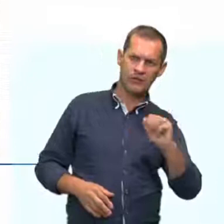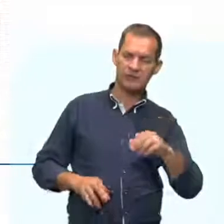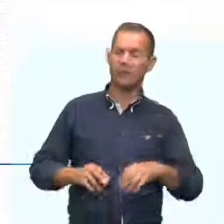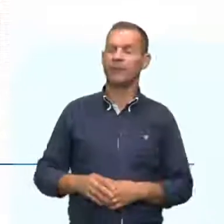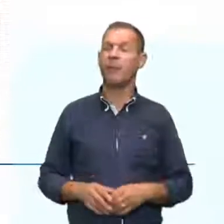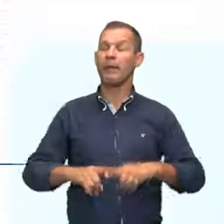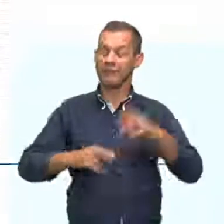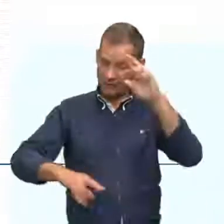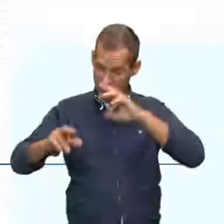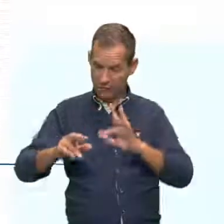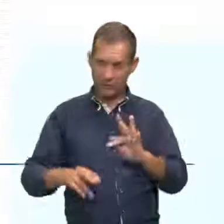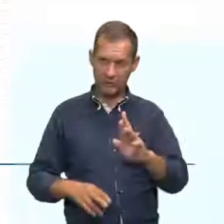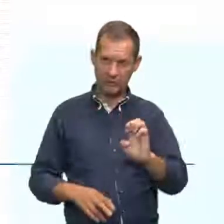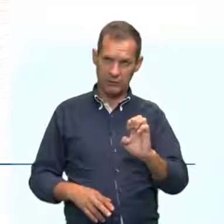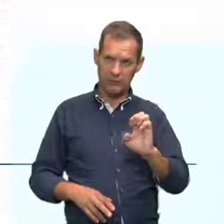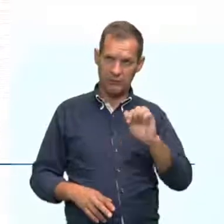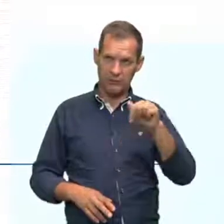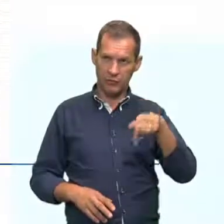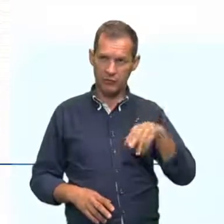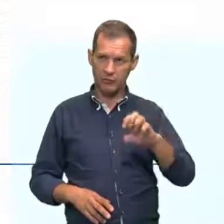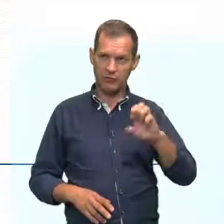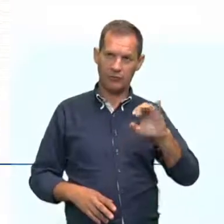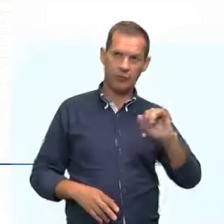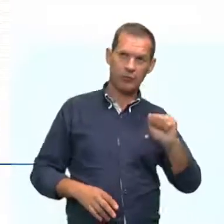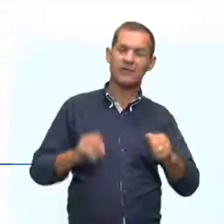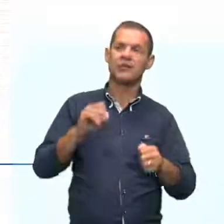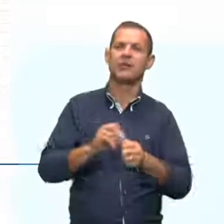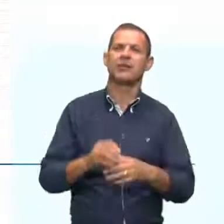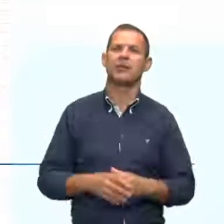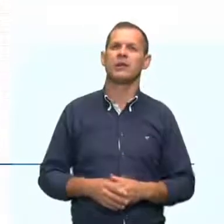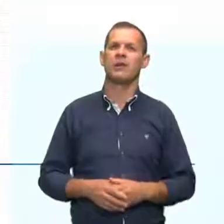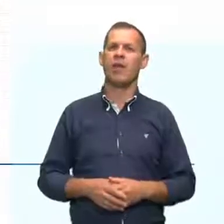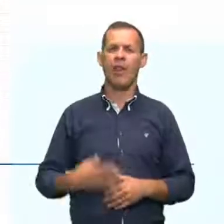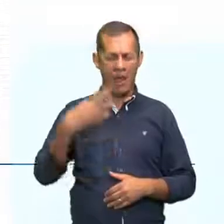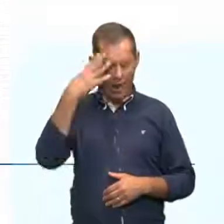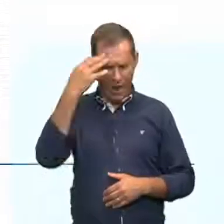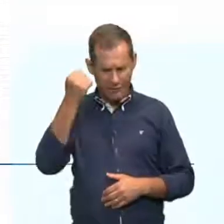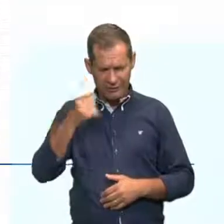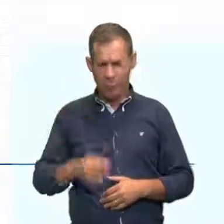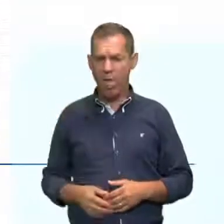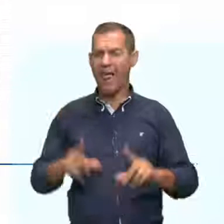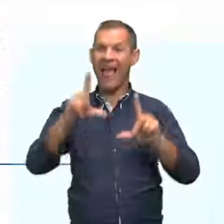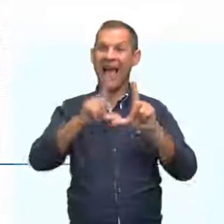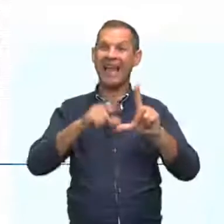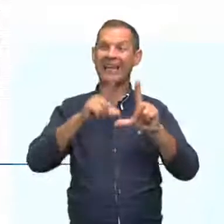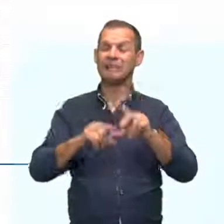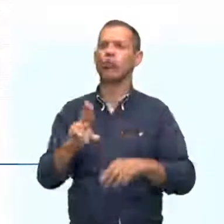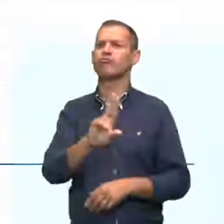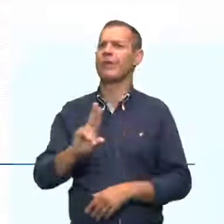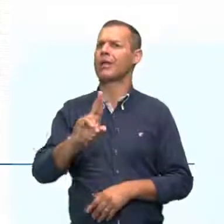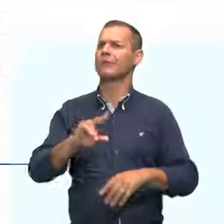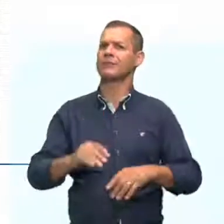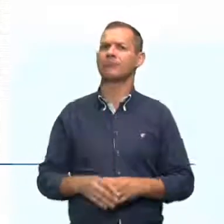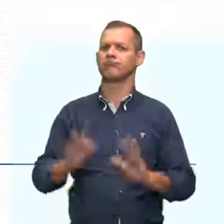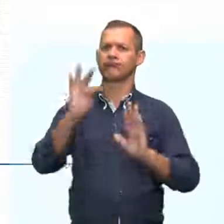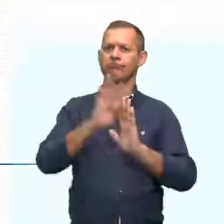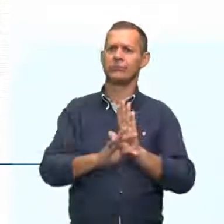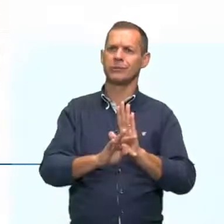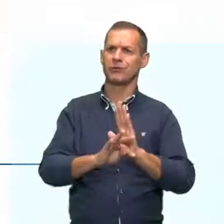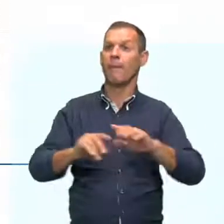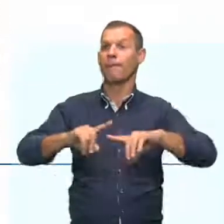de frequência, ela é feita para saber quais são as letras mais utilizadas no